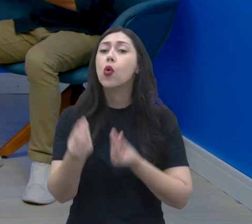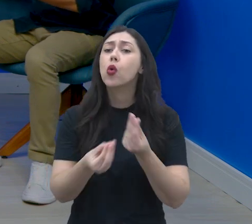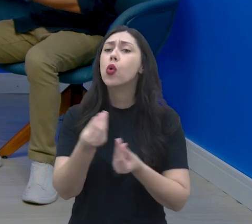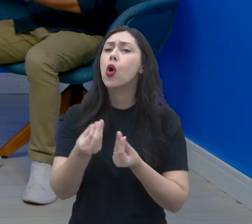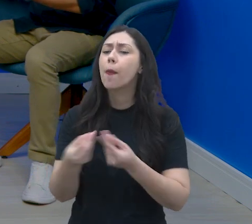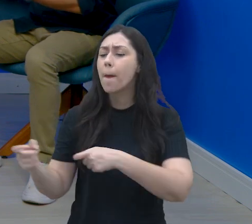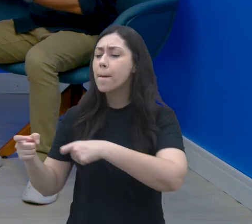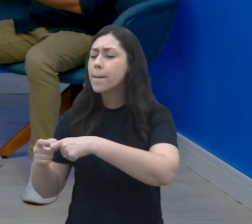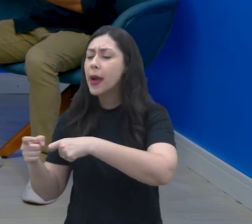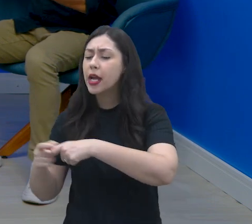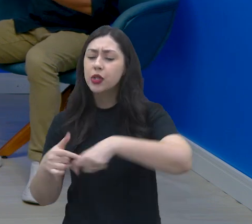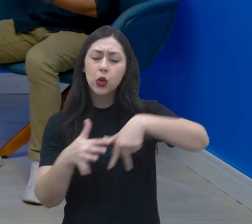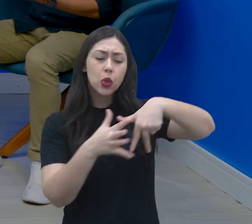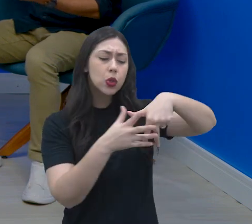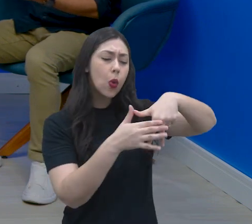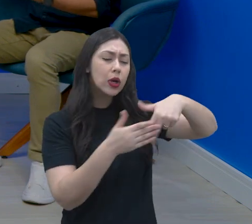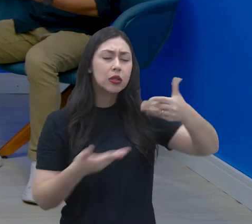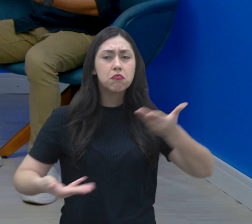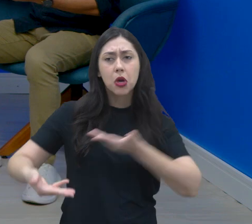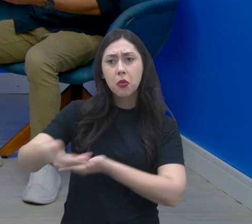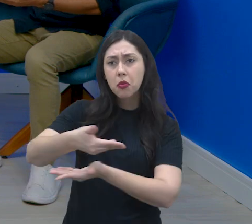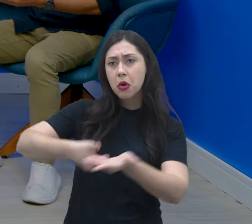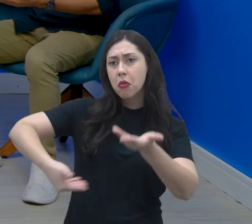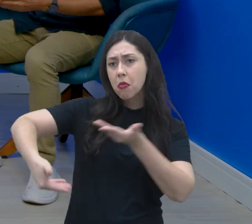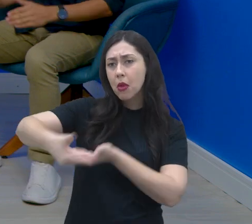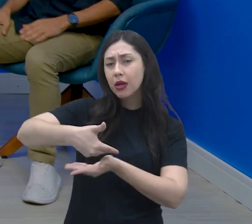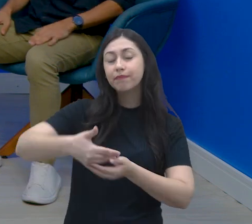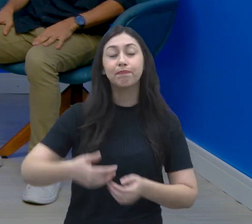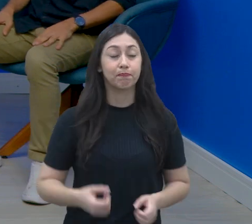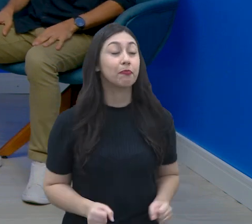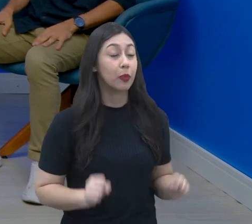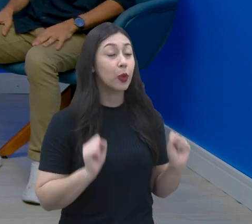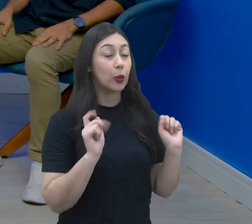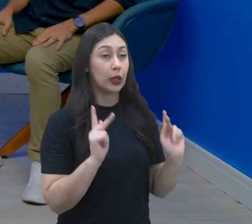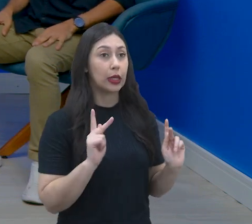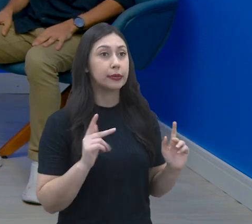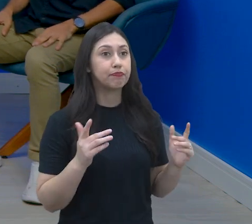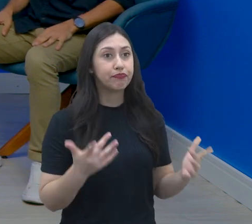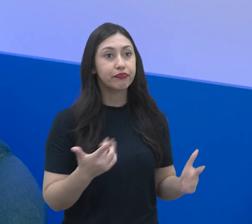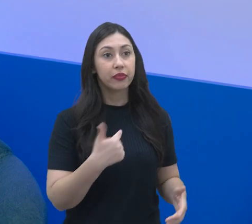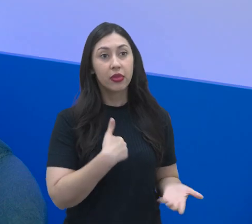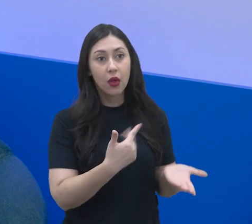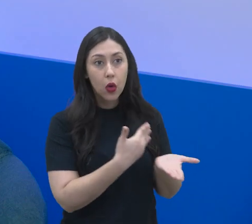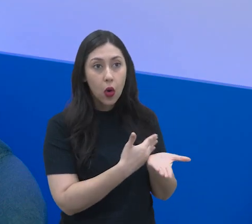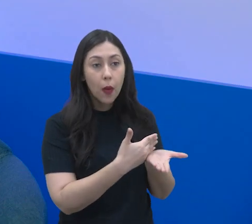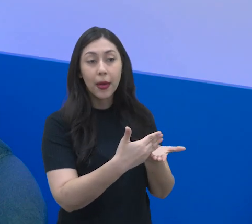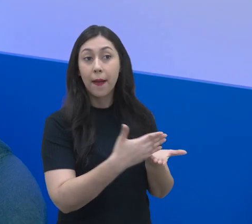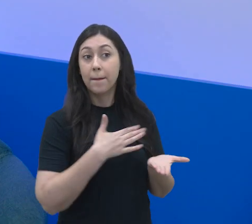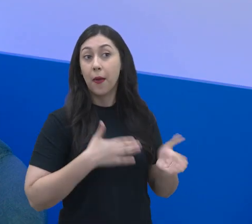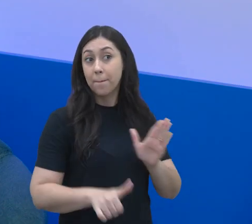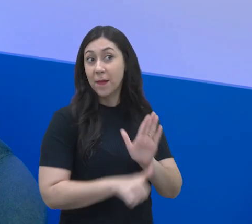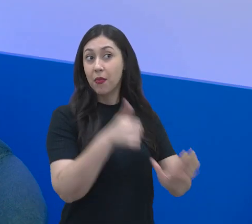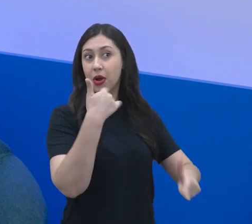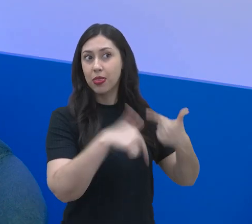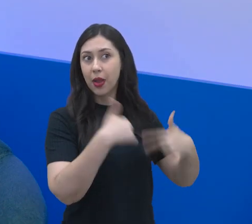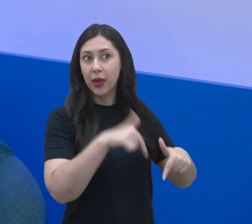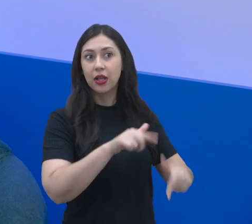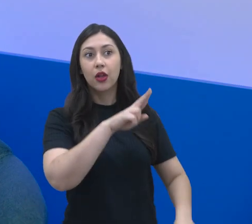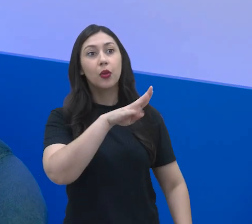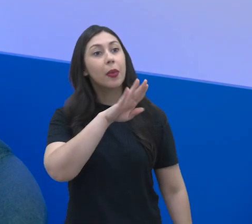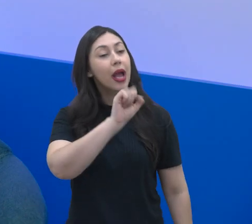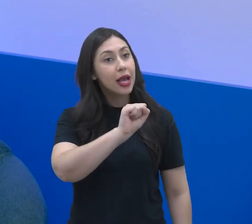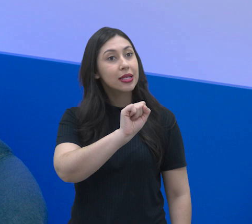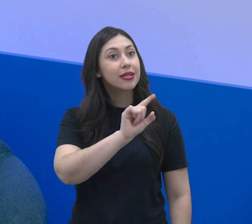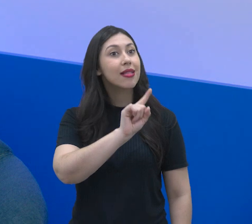esse diálogo entre os profissionais e o paciente? Muito bom. Olha, o meu primeiro emprego foi numa